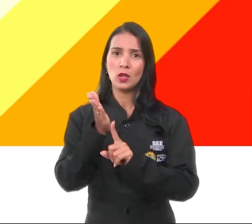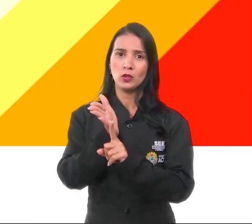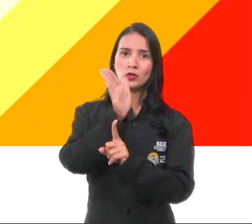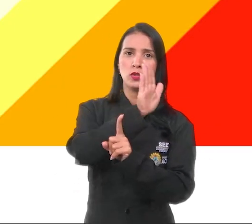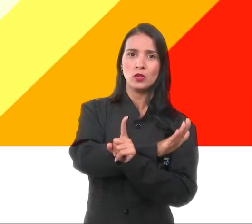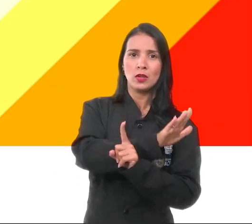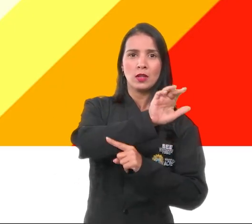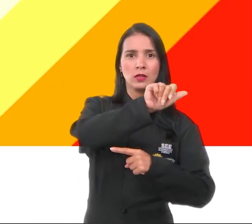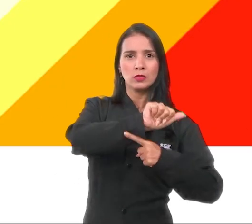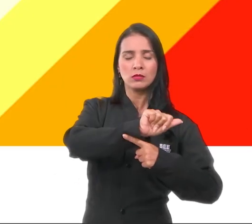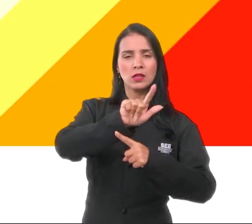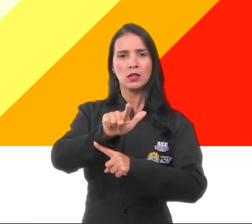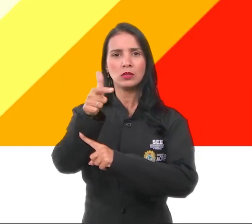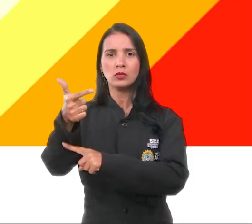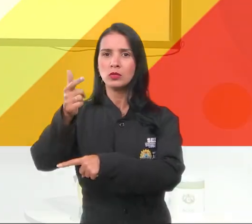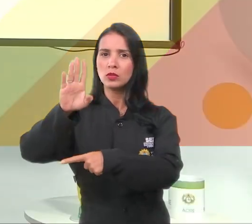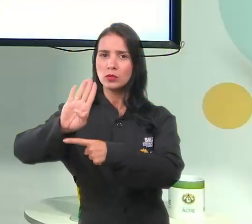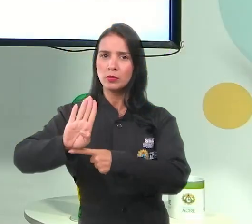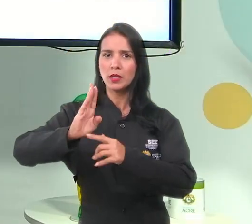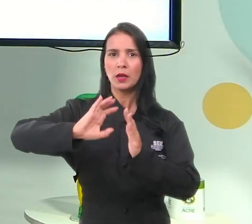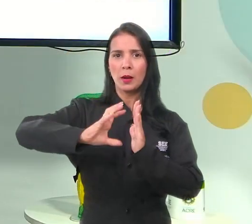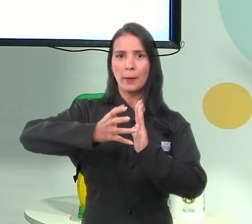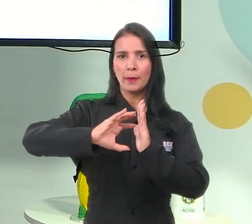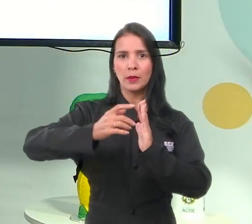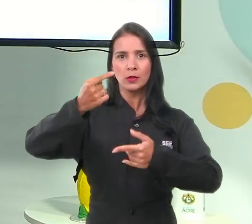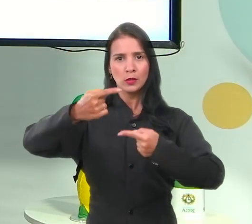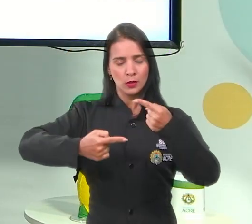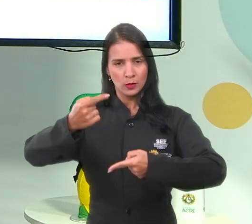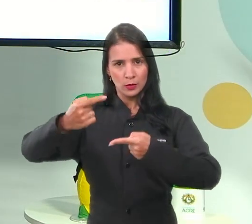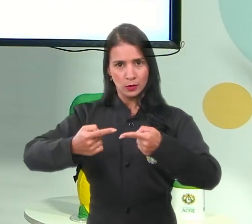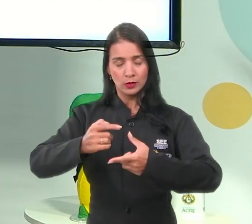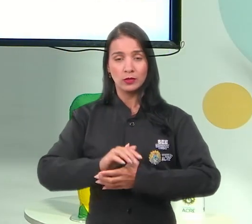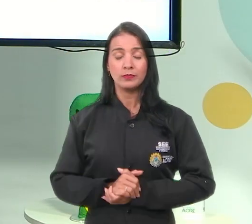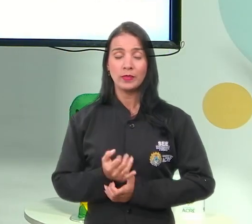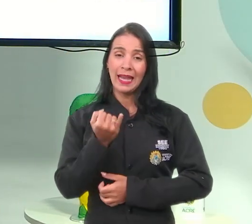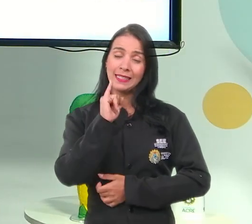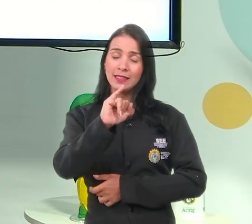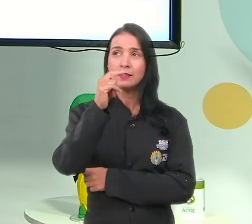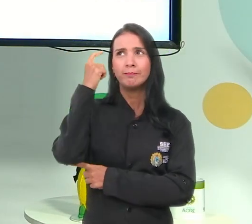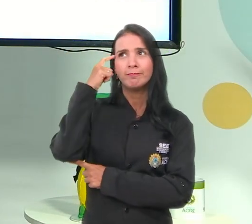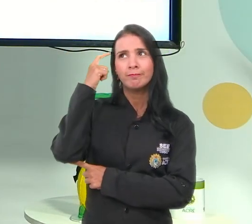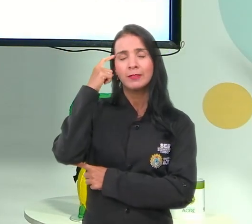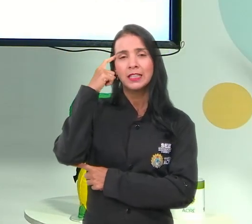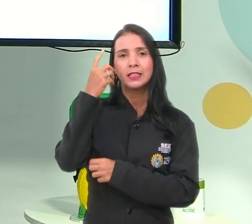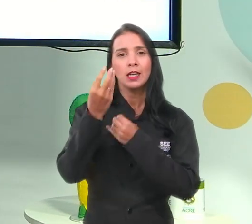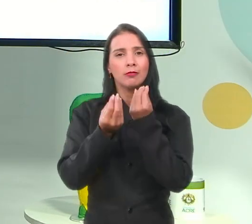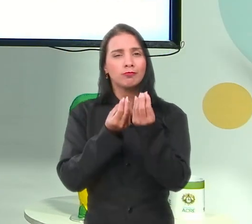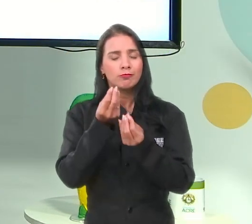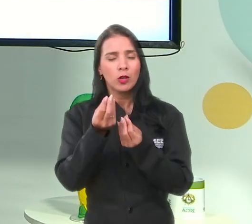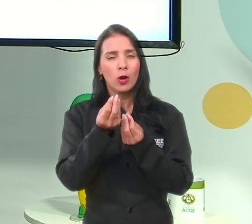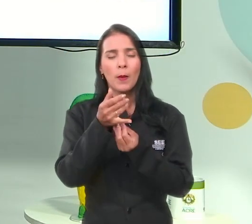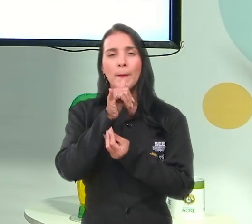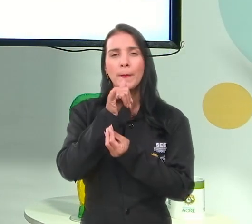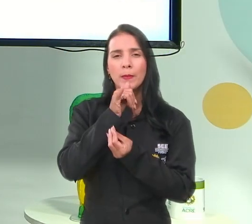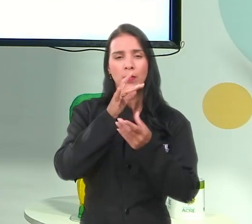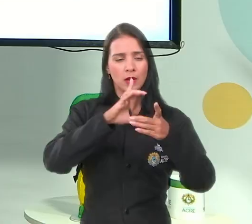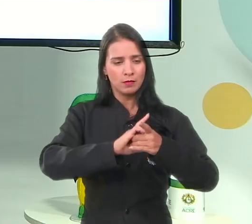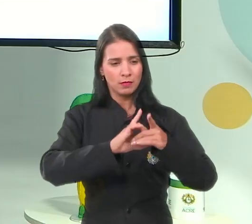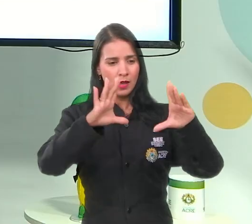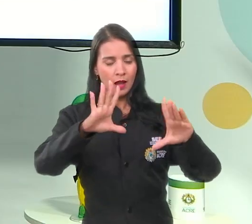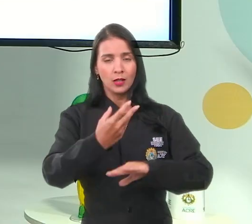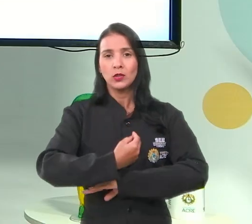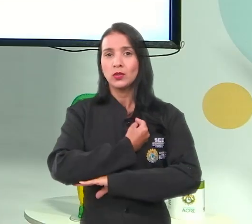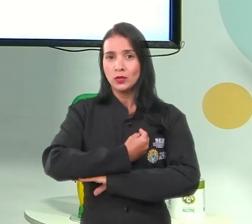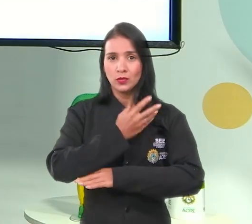A, partido B. Ou seja, se nós levarmos em consideração a democracia existente no